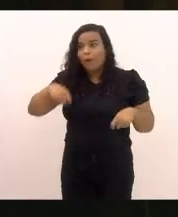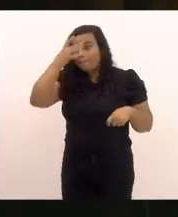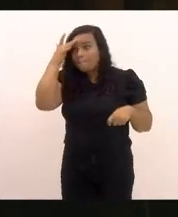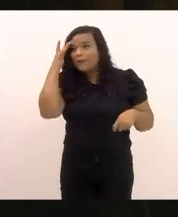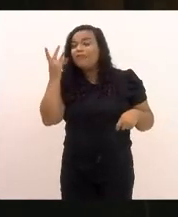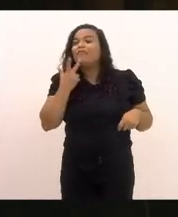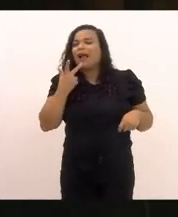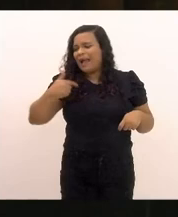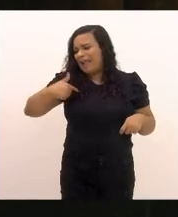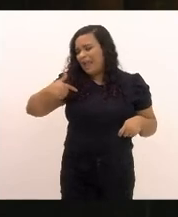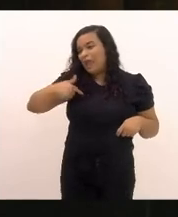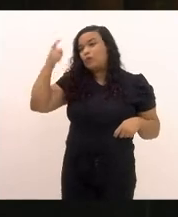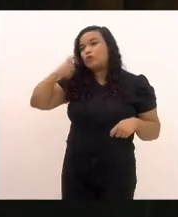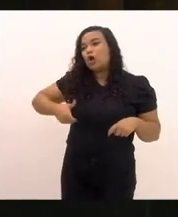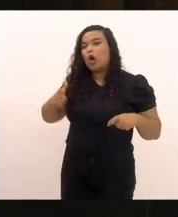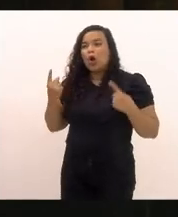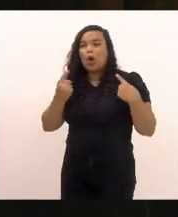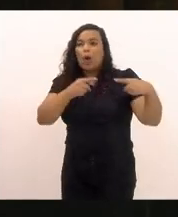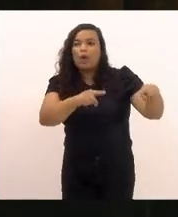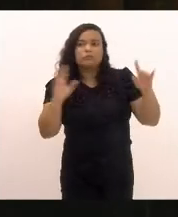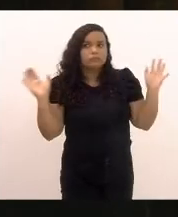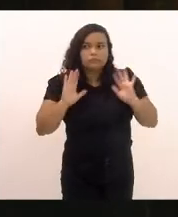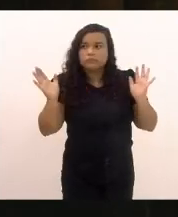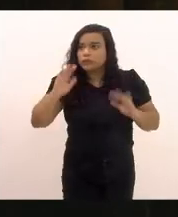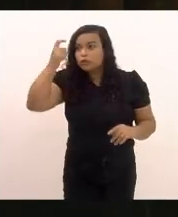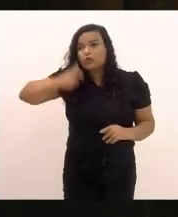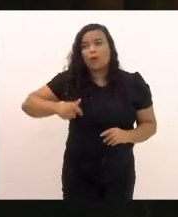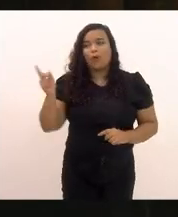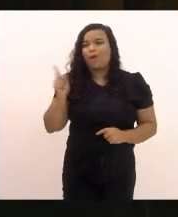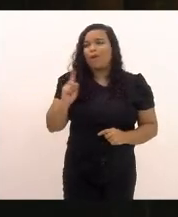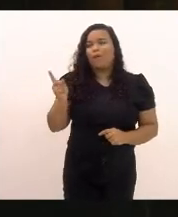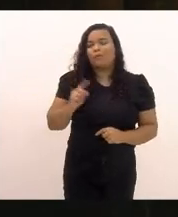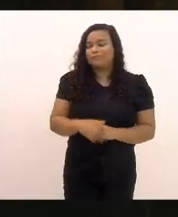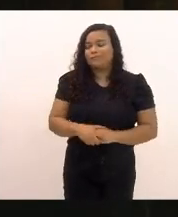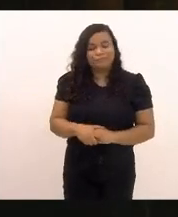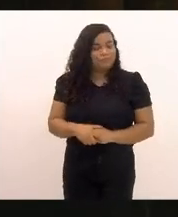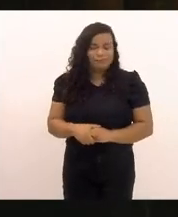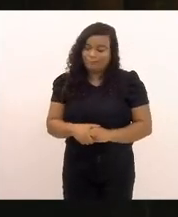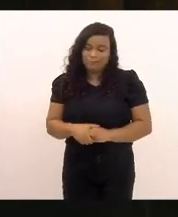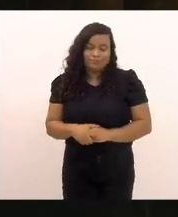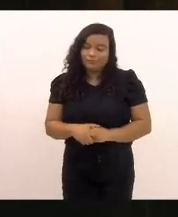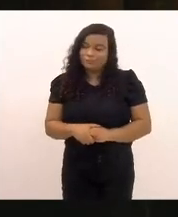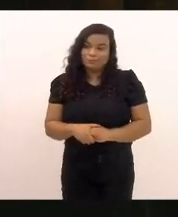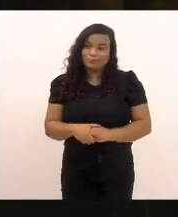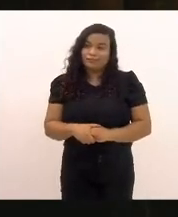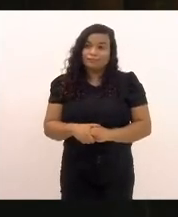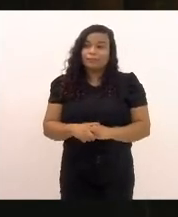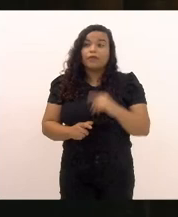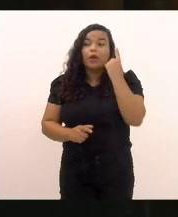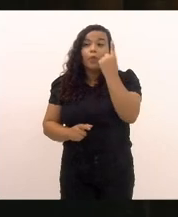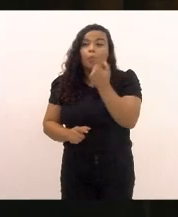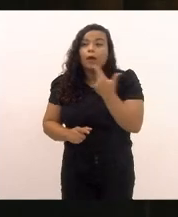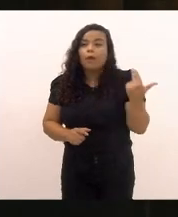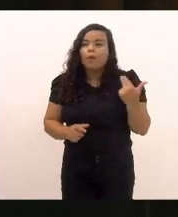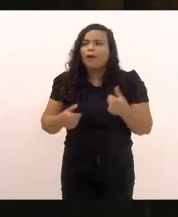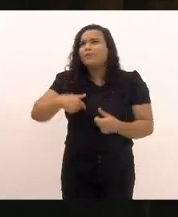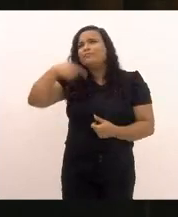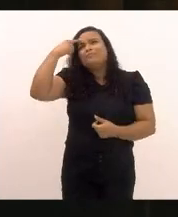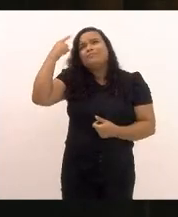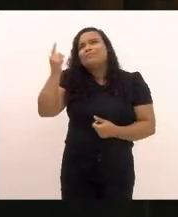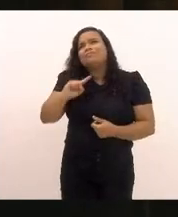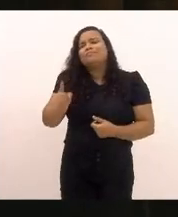querer me taxar como alguma pessoa que seja contra o carnaval, não. A única coisa que eu não consigo